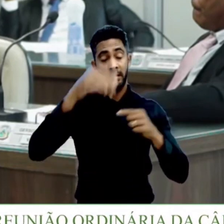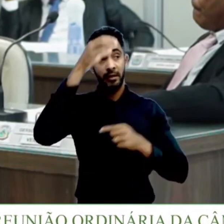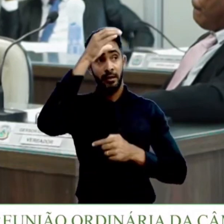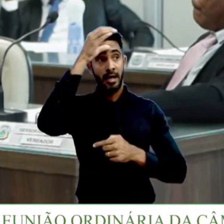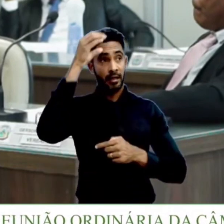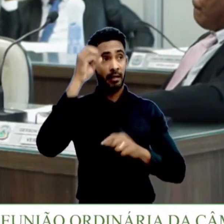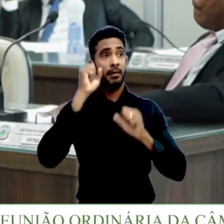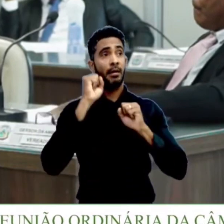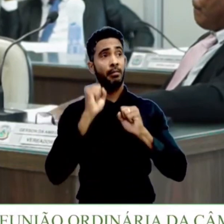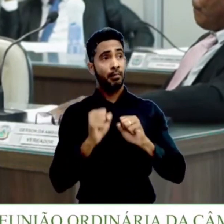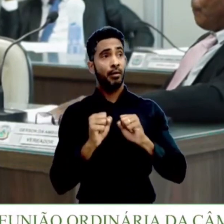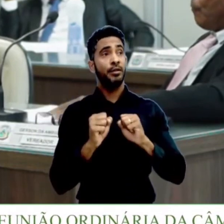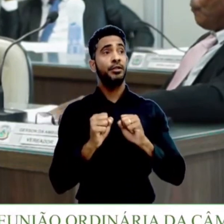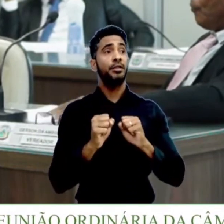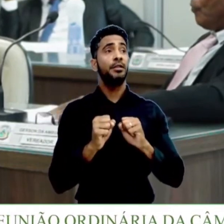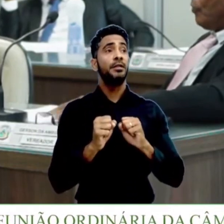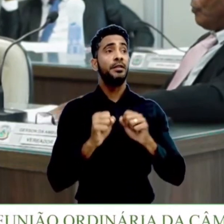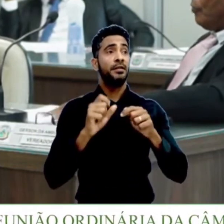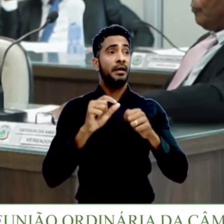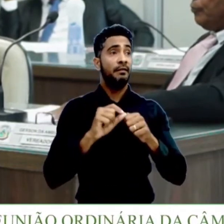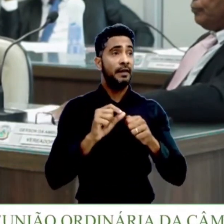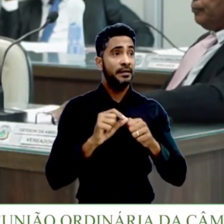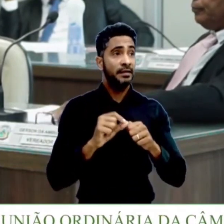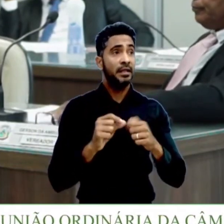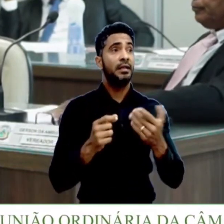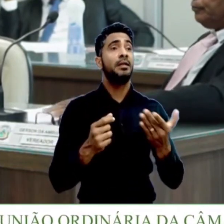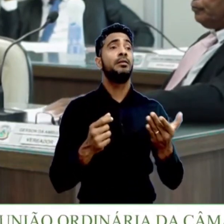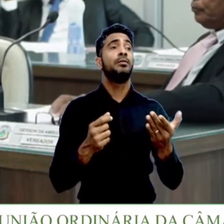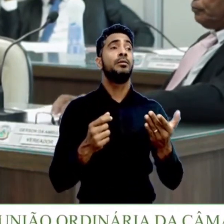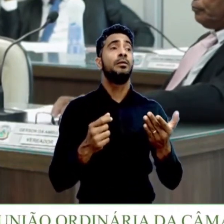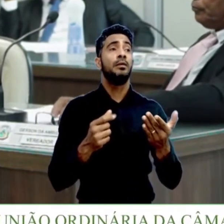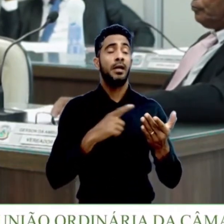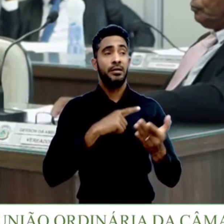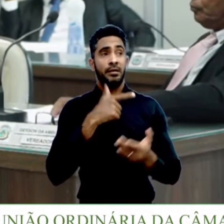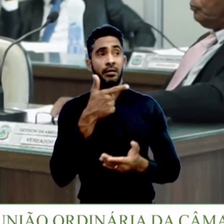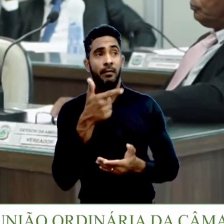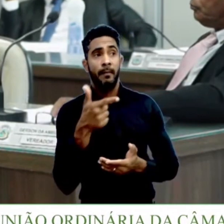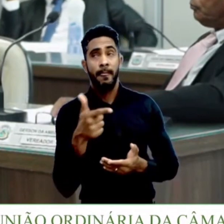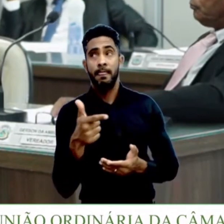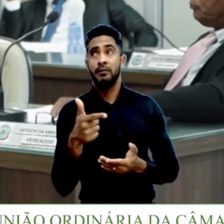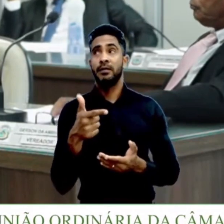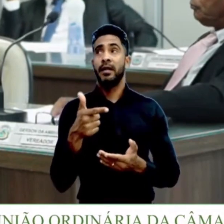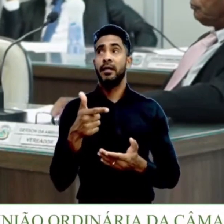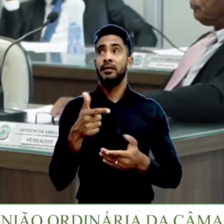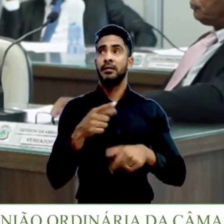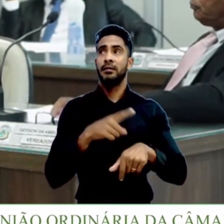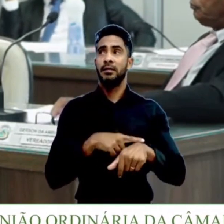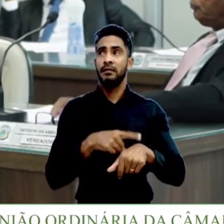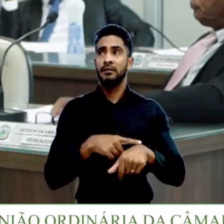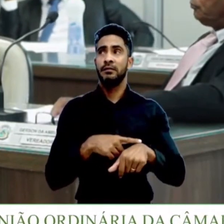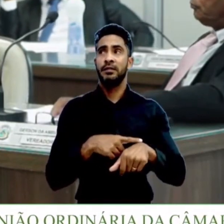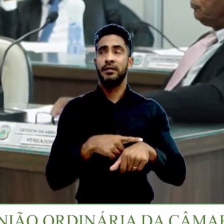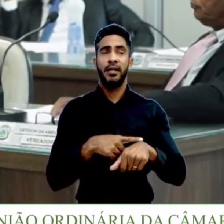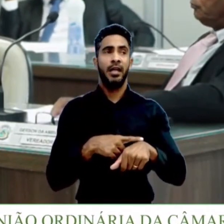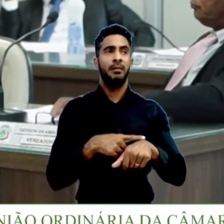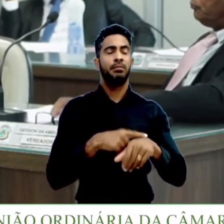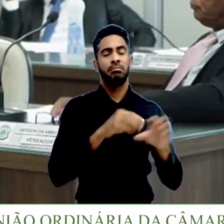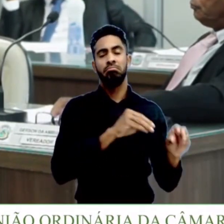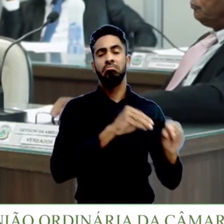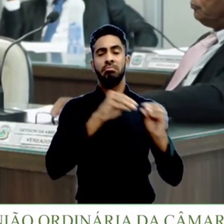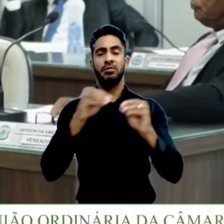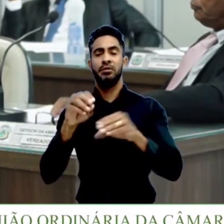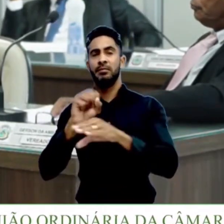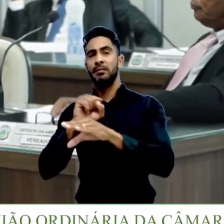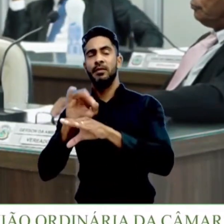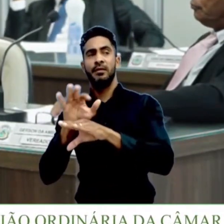Legislativa pode também estar fazendo, caso não tenha, teve uma época que, né, que saiu daqui para Montes Claros,